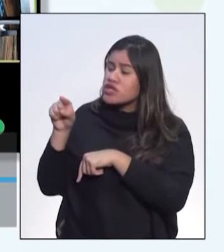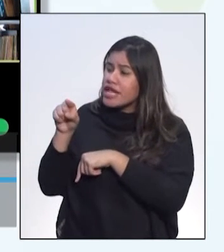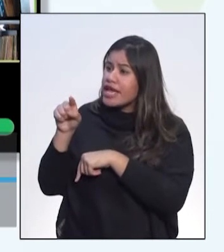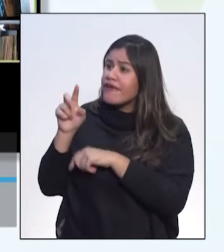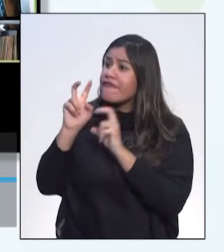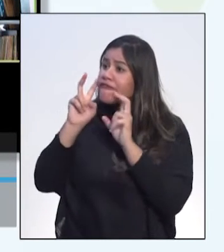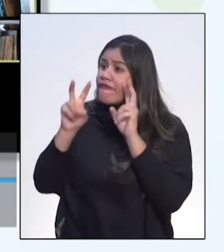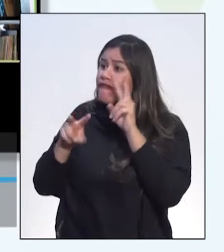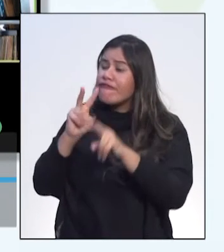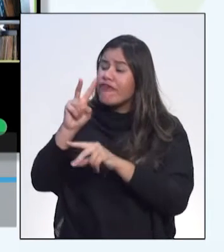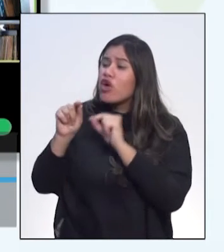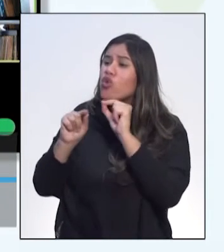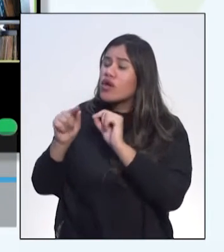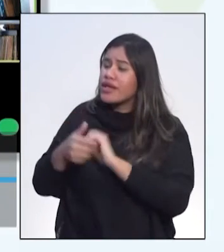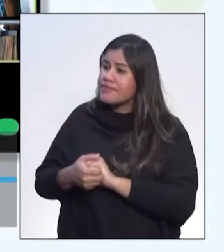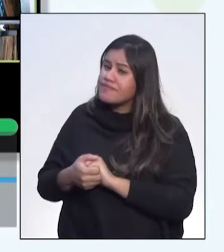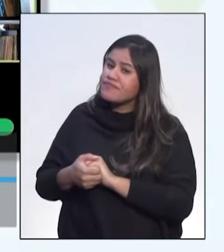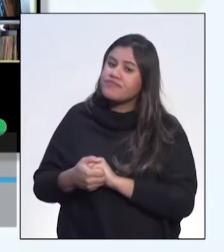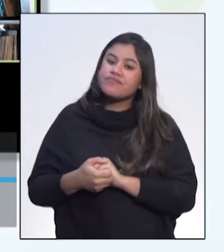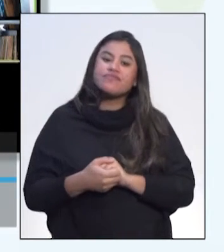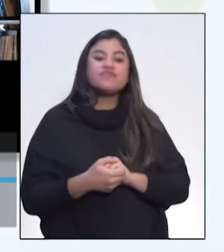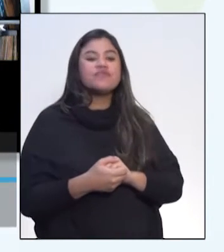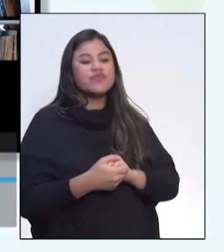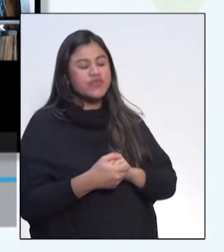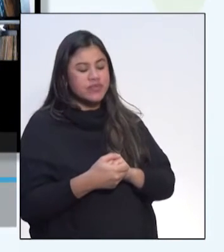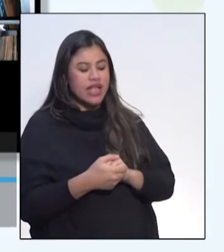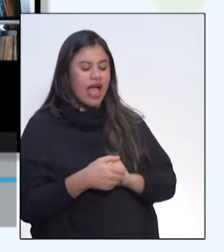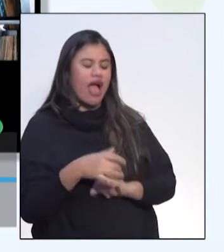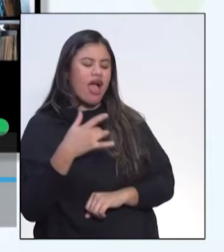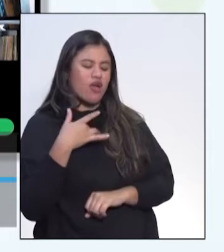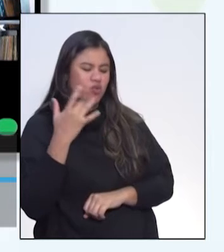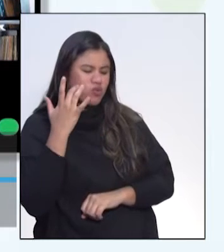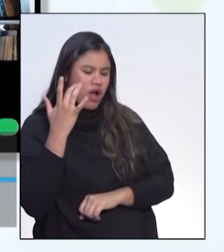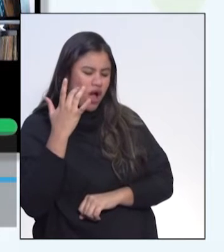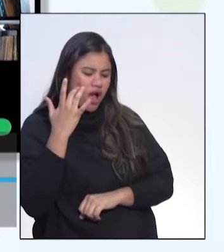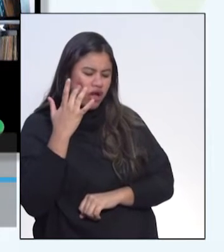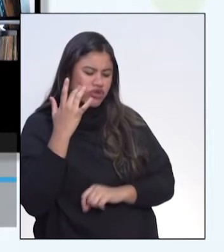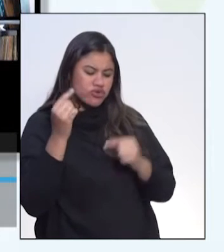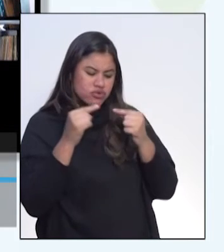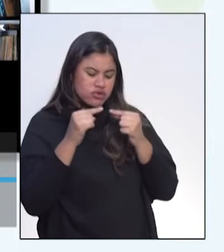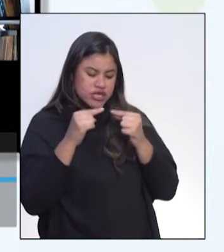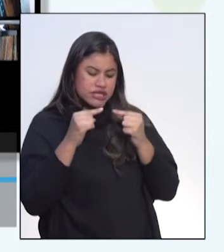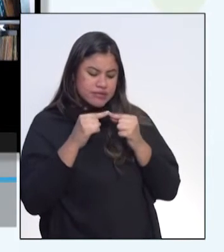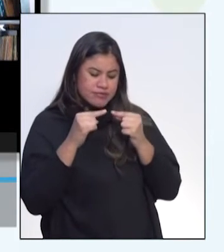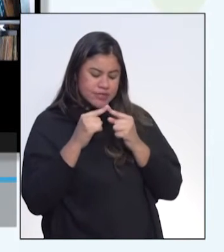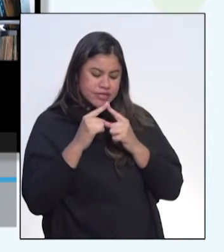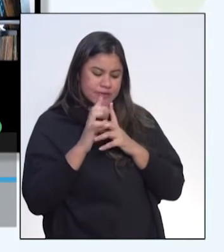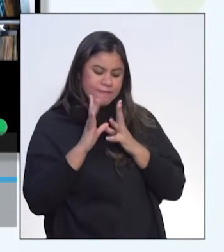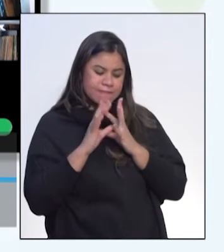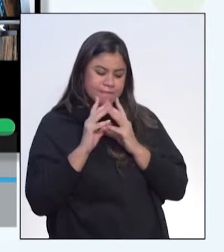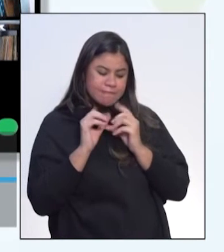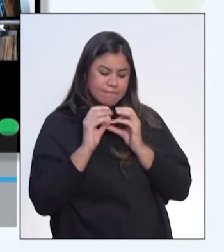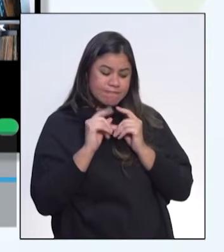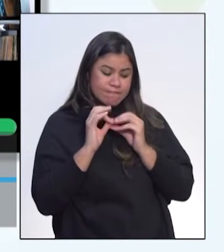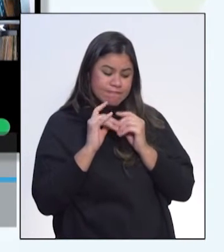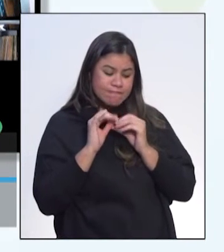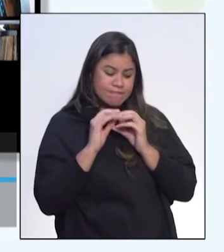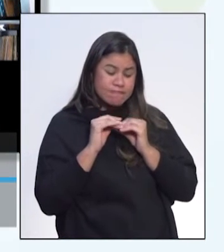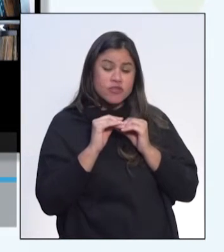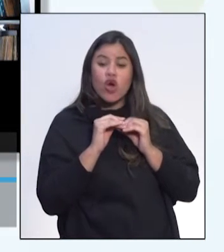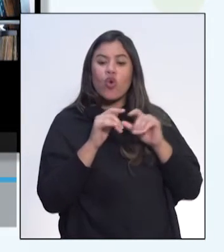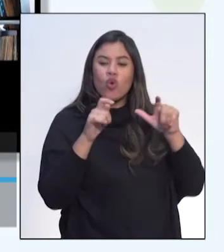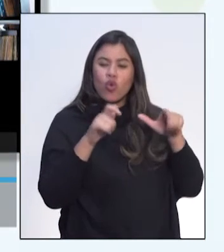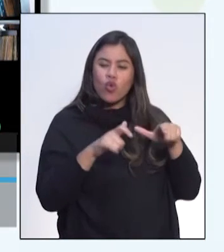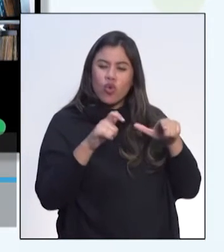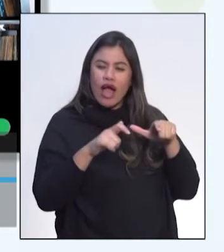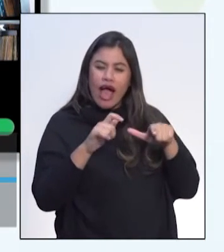ver através da sua janela? Eu acho que, olhando aqui para cá, já um ambiente